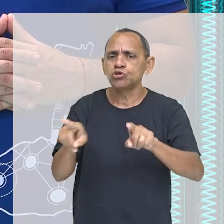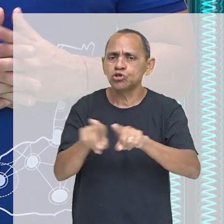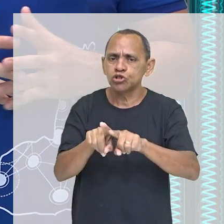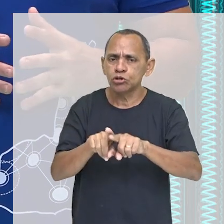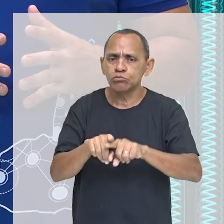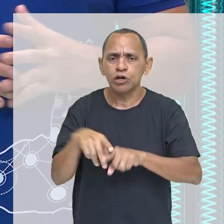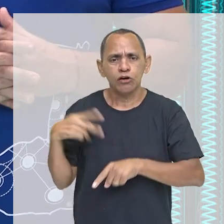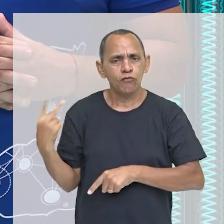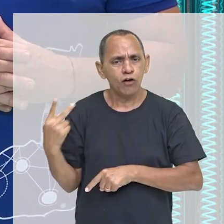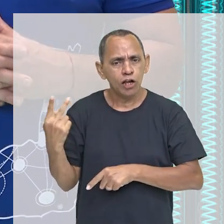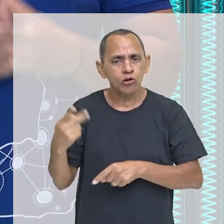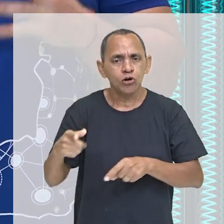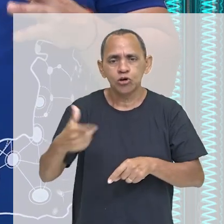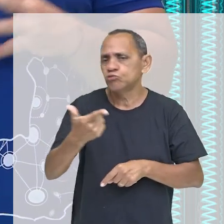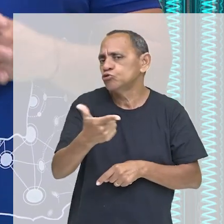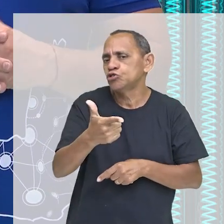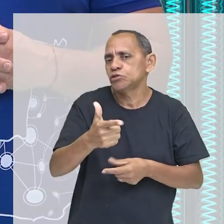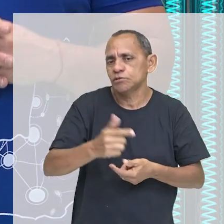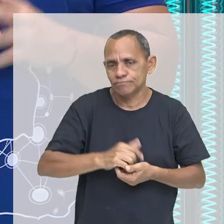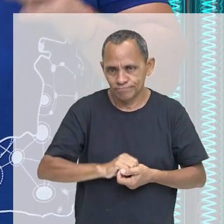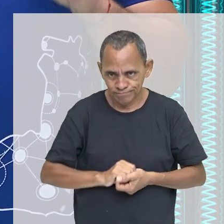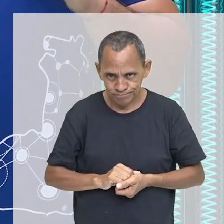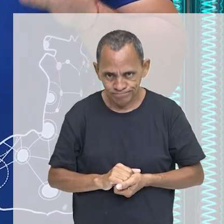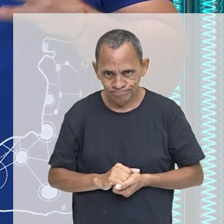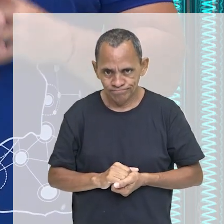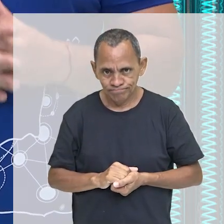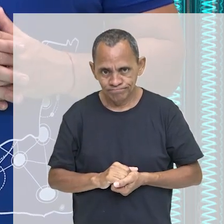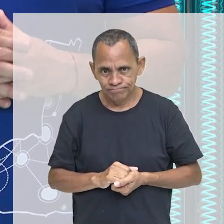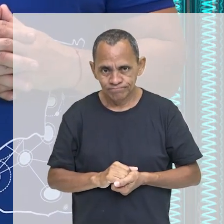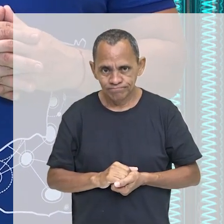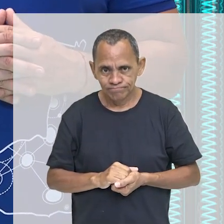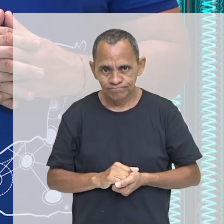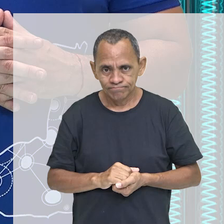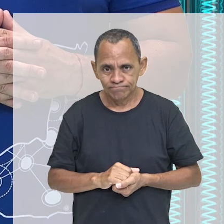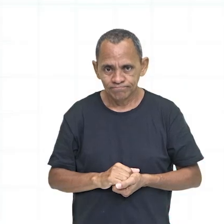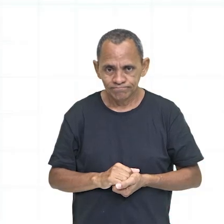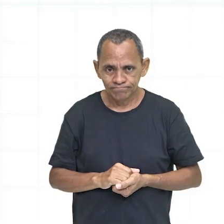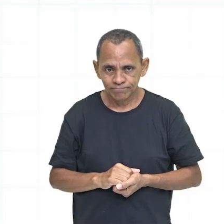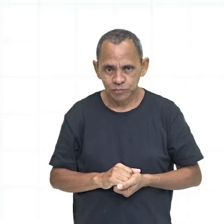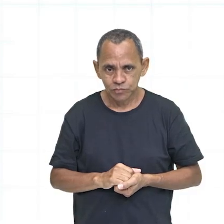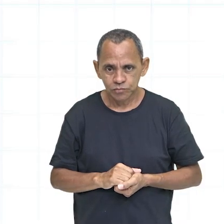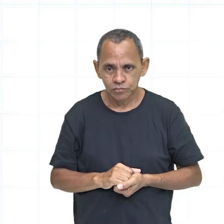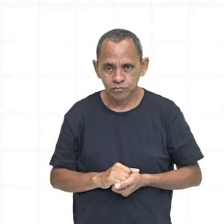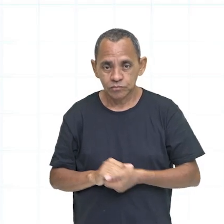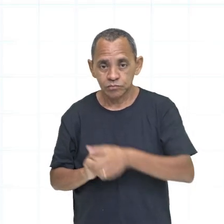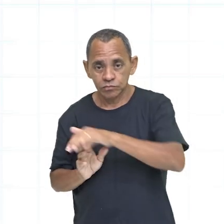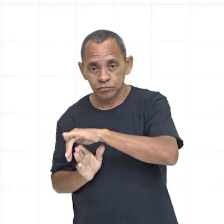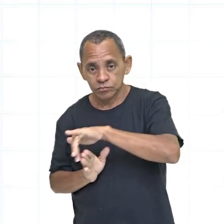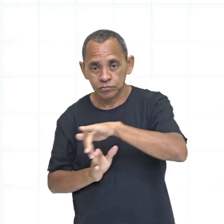dar uma olhada aqui um pouquinho mais sobre texto em relação a isto. Olha só.